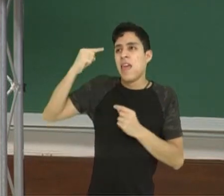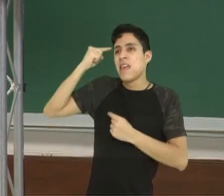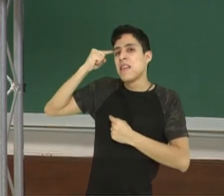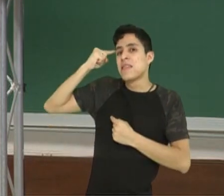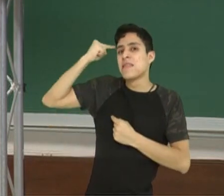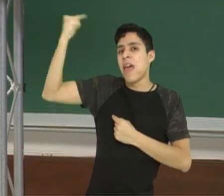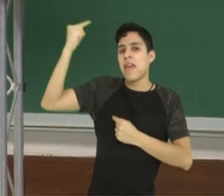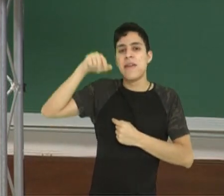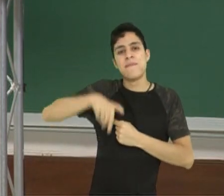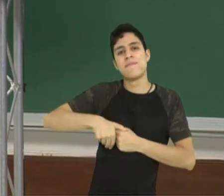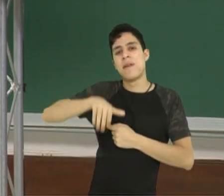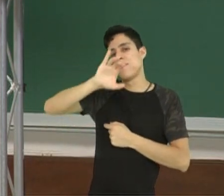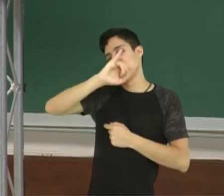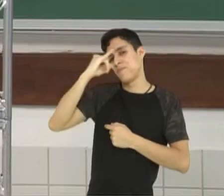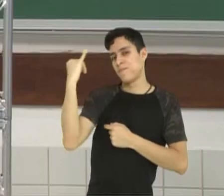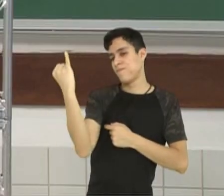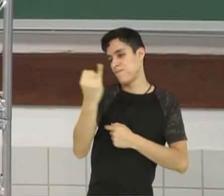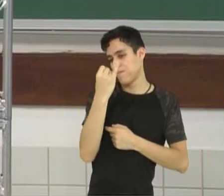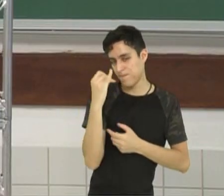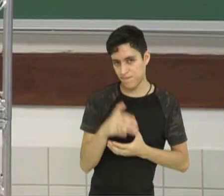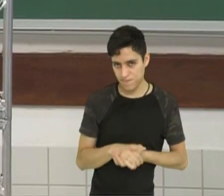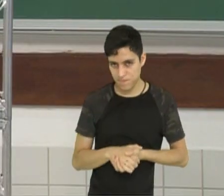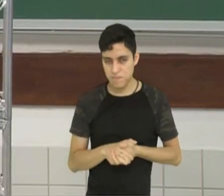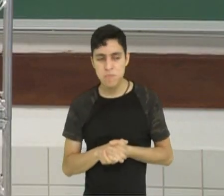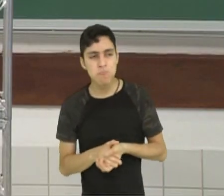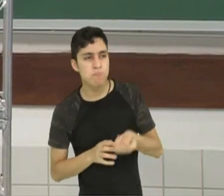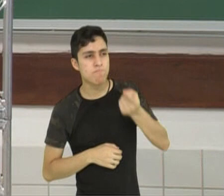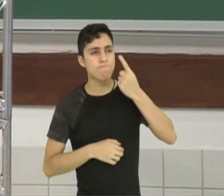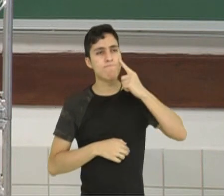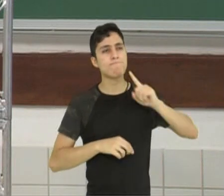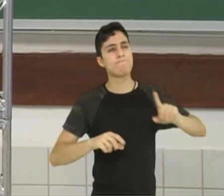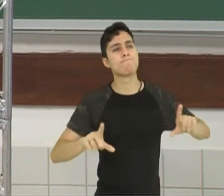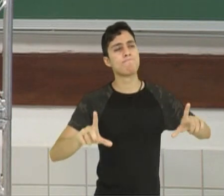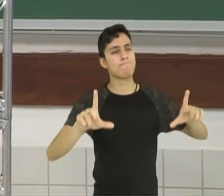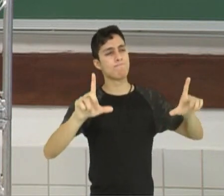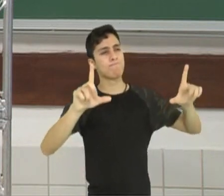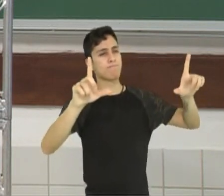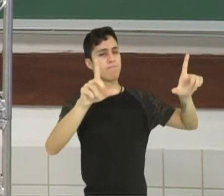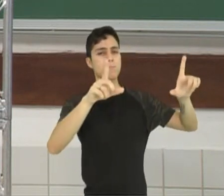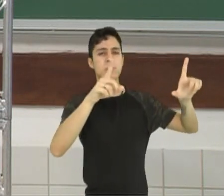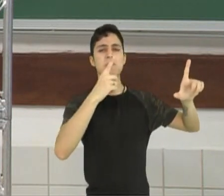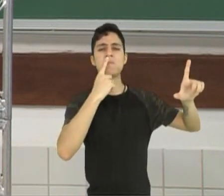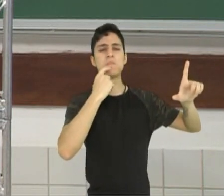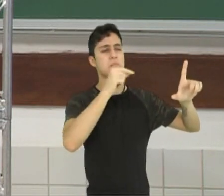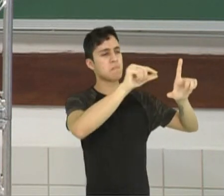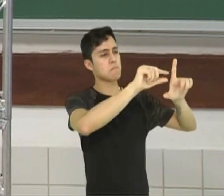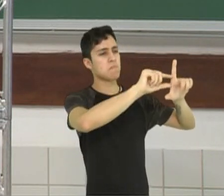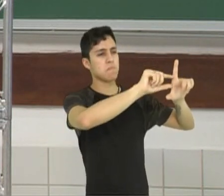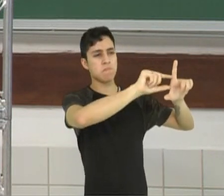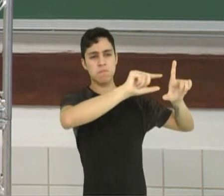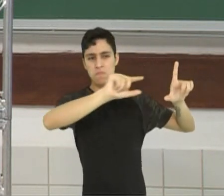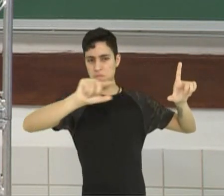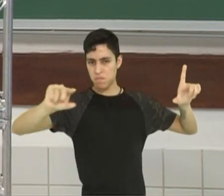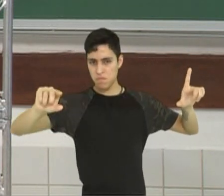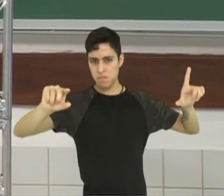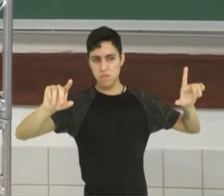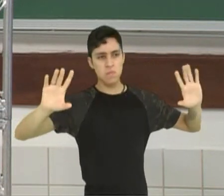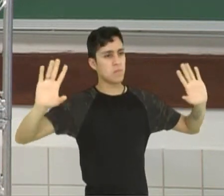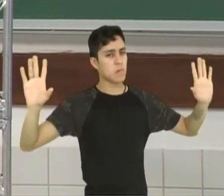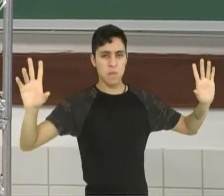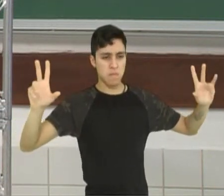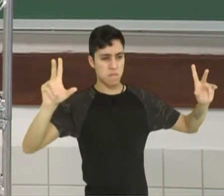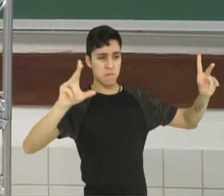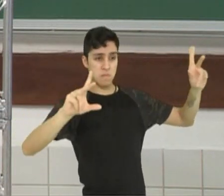é o mais importante. Então, vocês viram ali na obra, né? A obra de Paulo Bruschi era uma faixa, dado um laço na